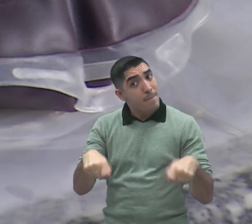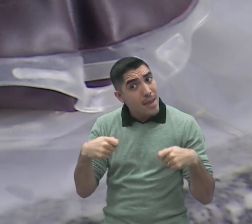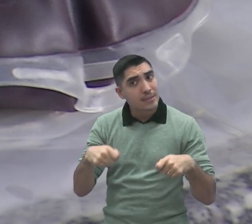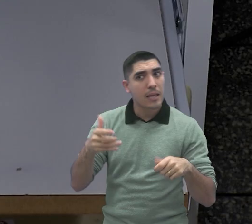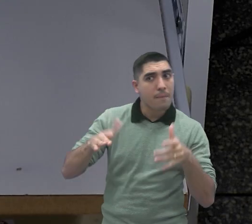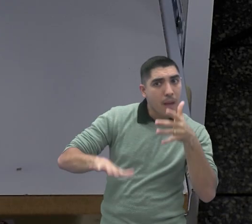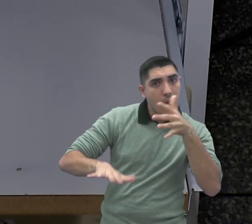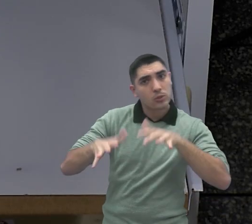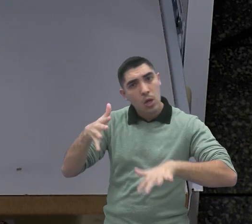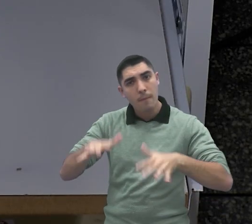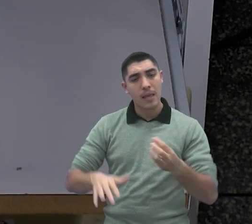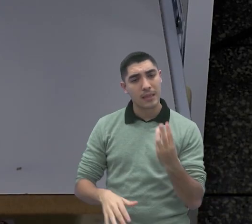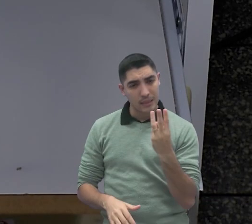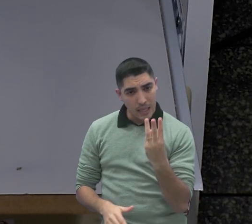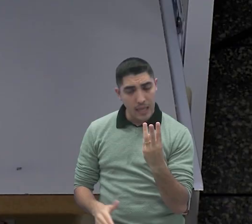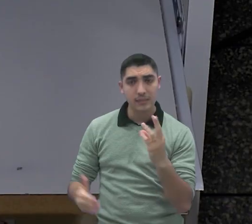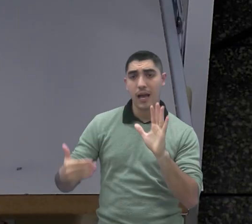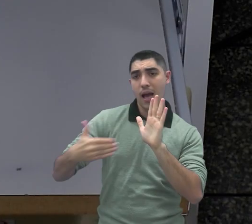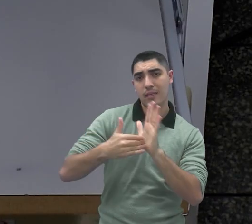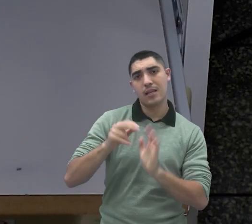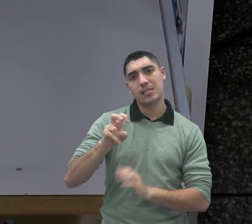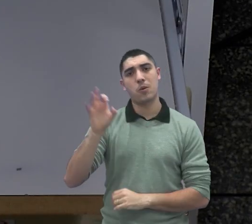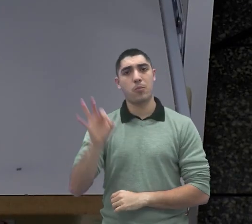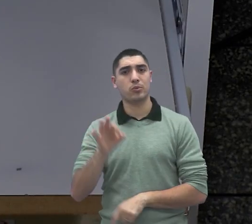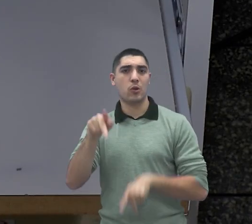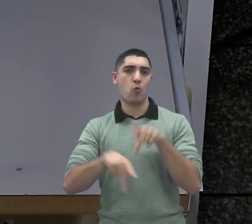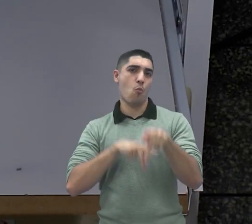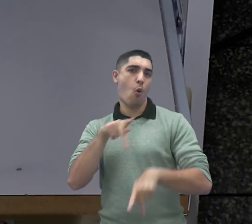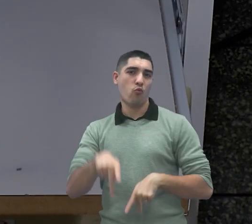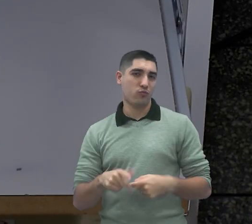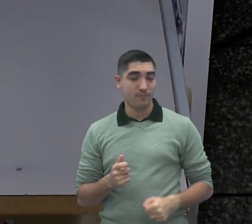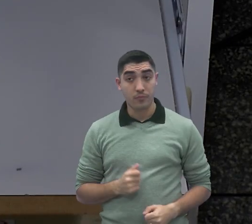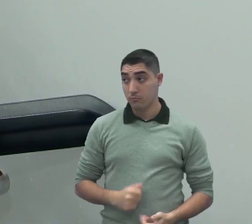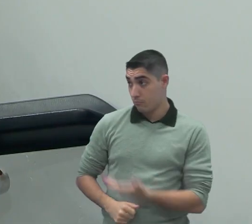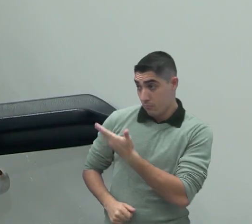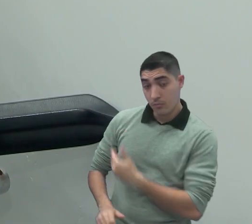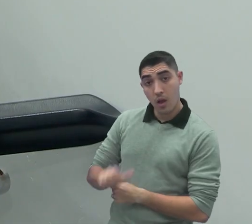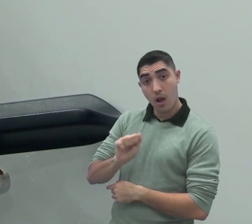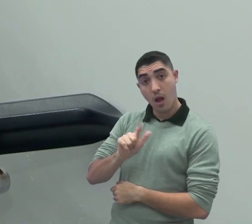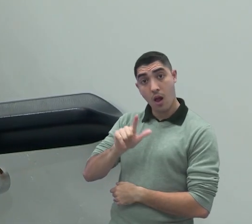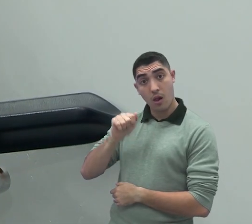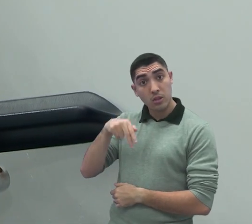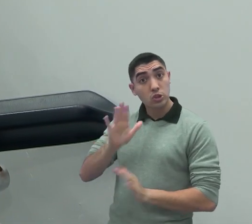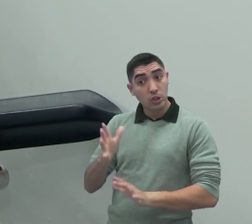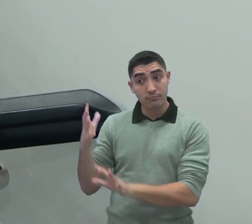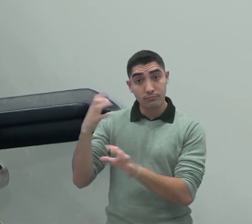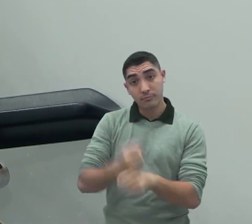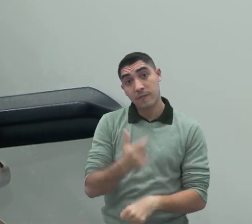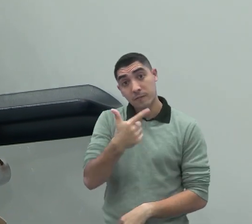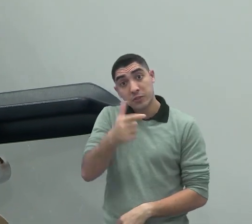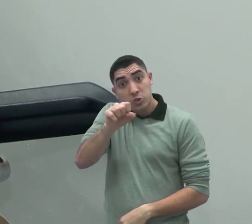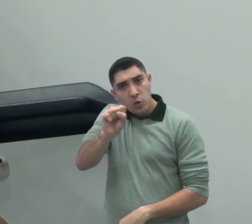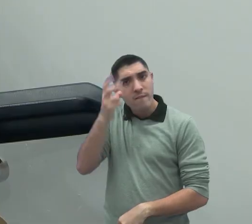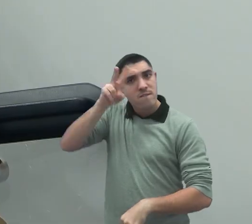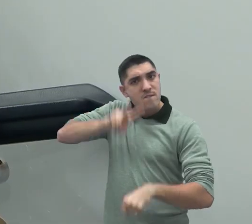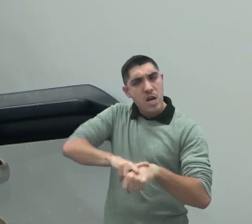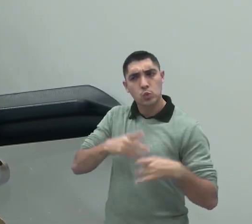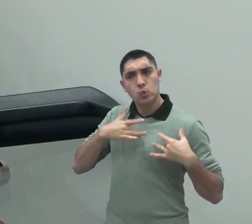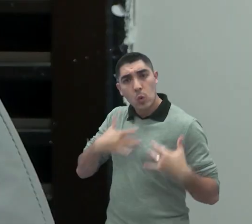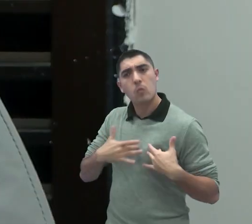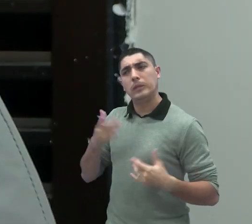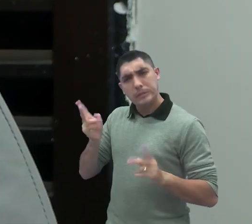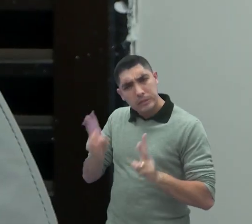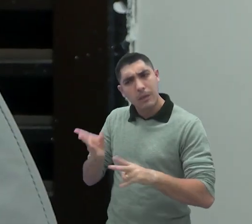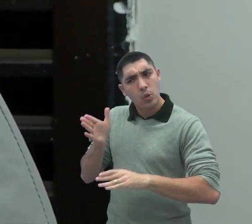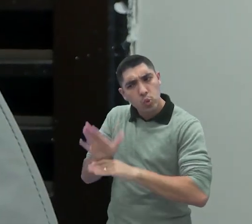Mundial de Saúde, que deveria variar entre 3% a 5%. O Alan, que está em sua 28ª doação,